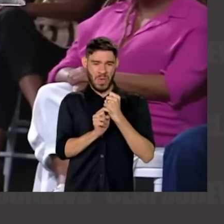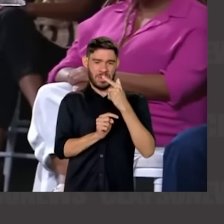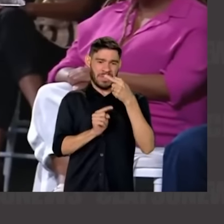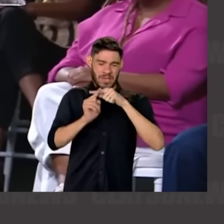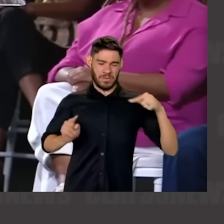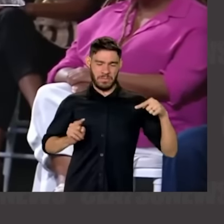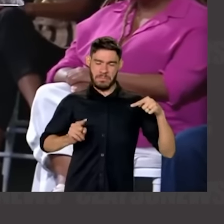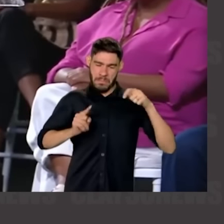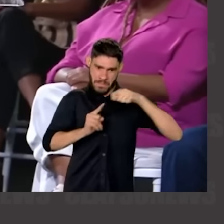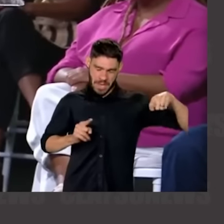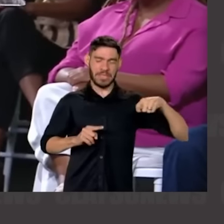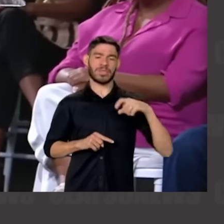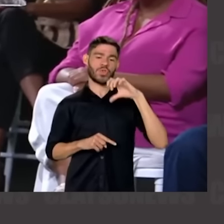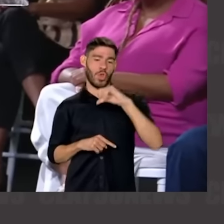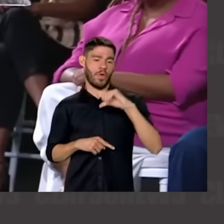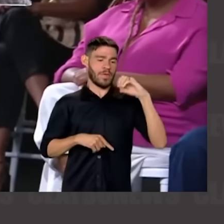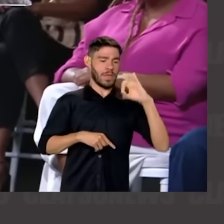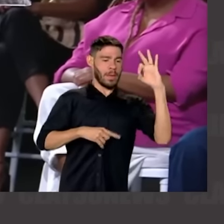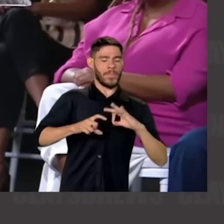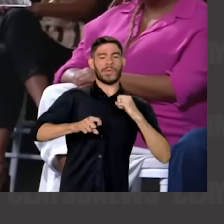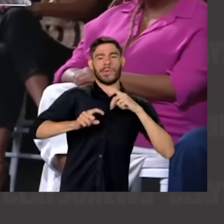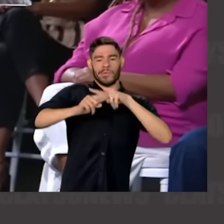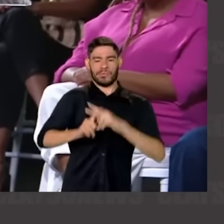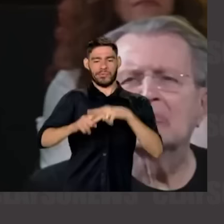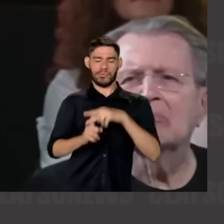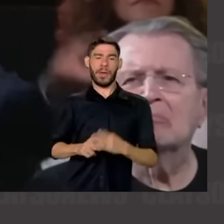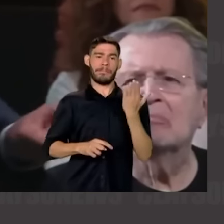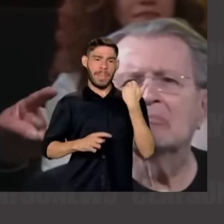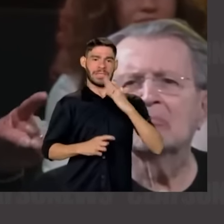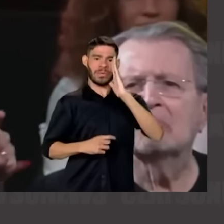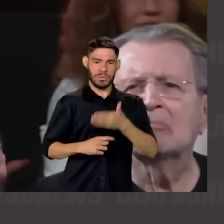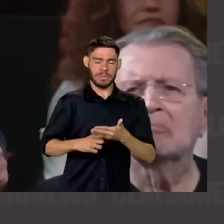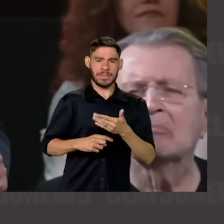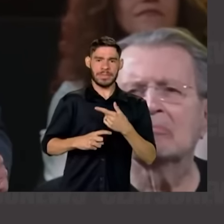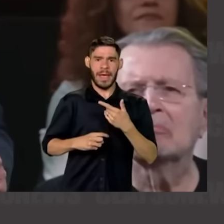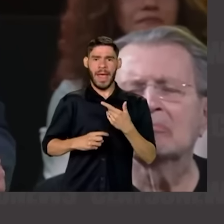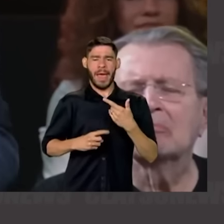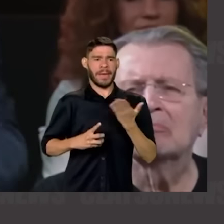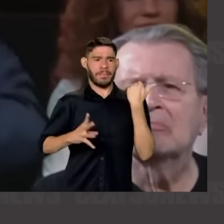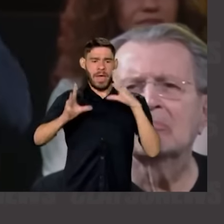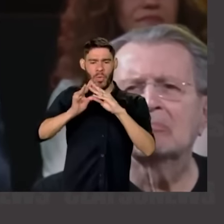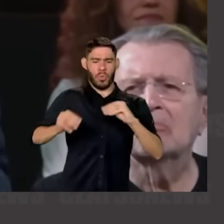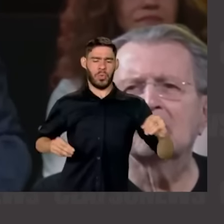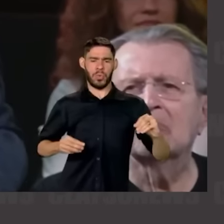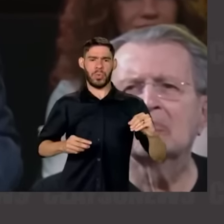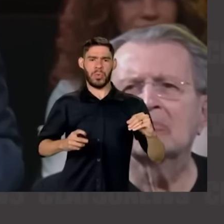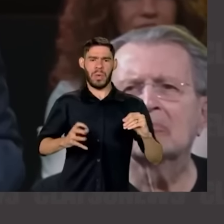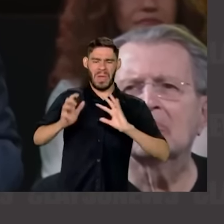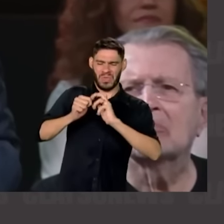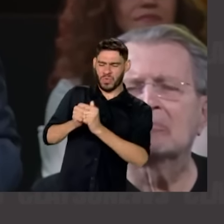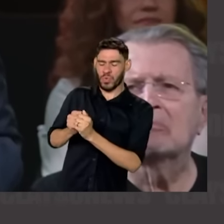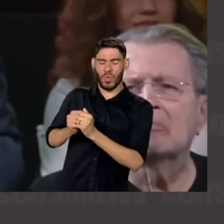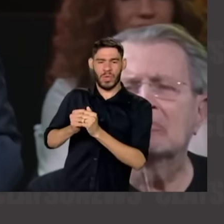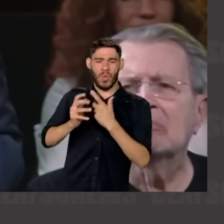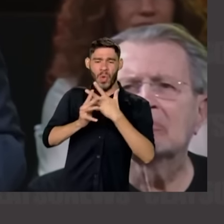passou 90% do tempo reconstruindo a coisa que já tinha construído e que eles desmancharam. Não deixaram pedra sobre